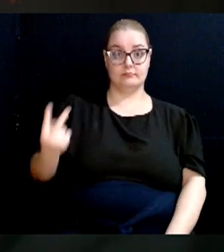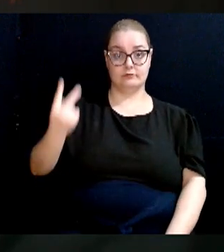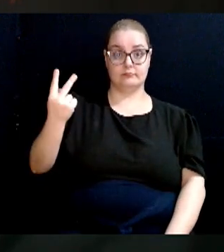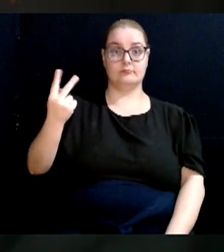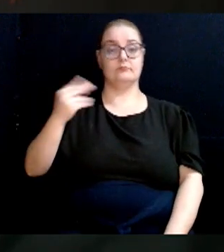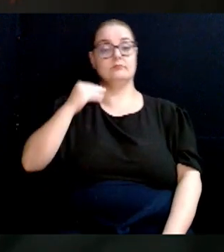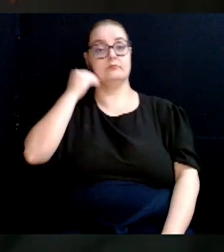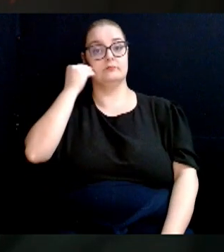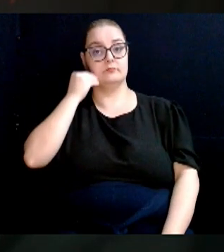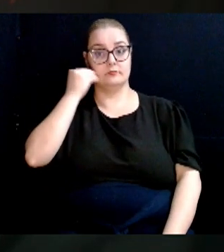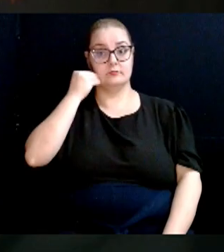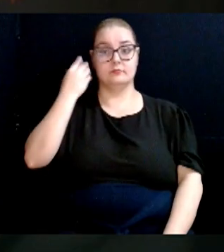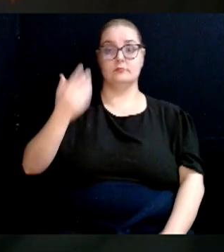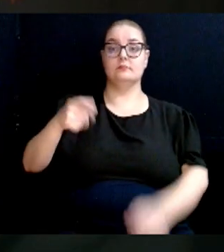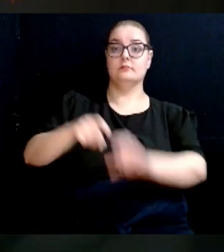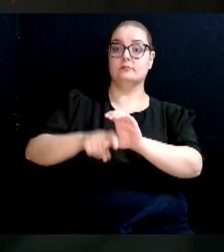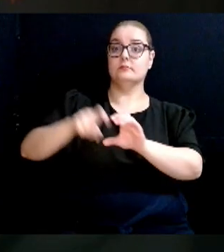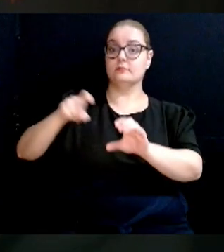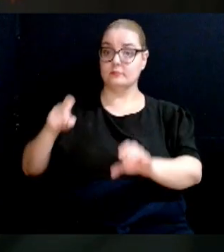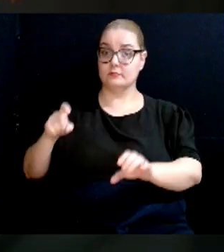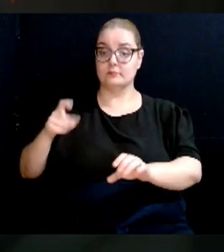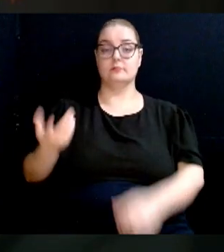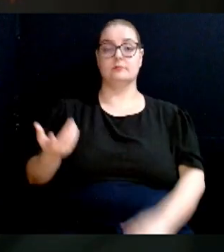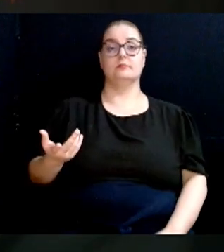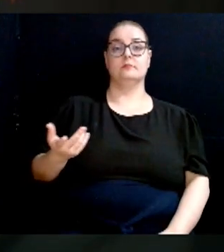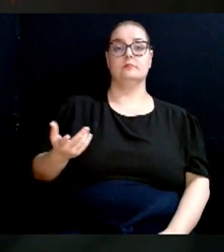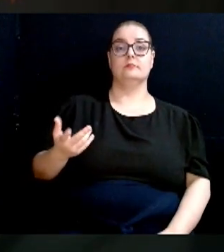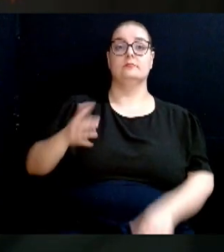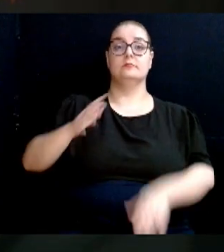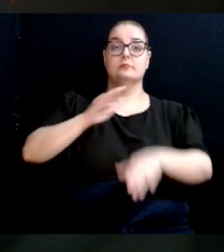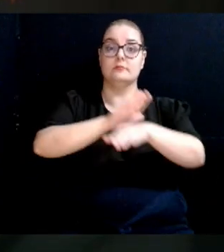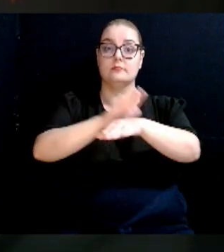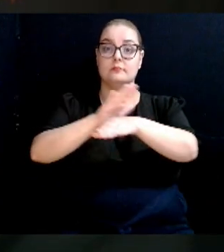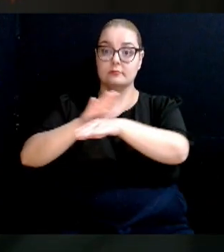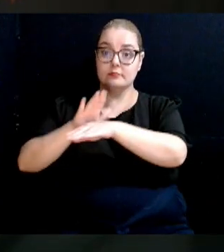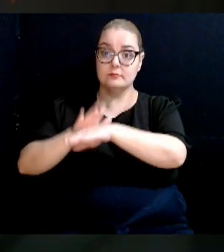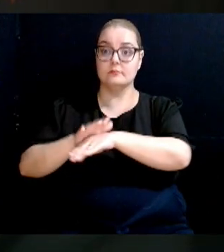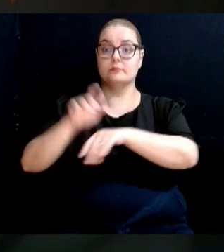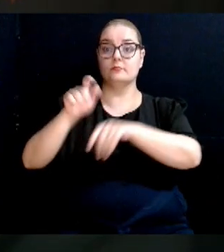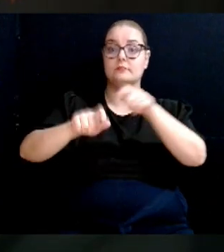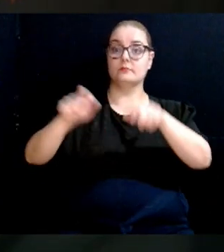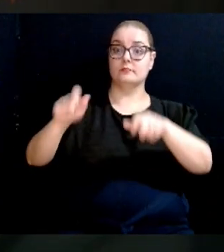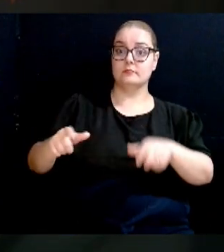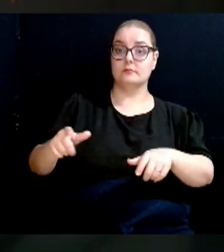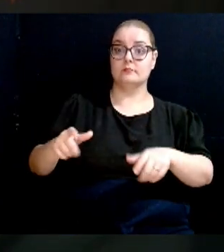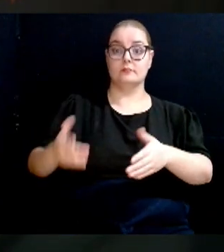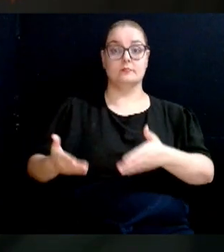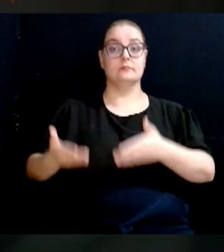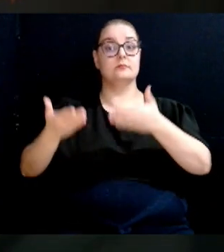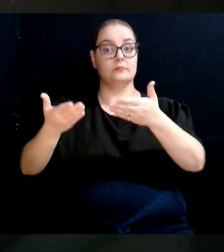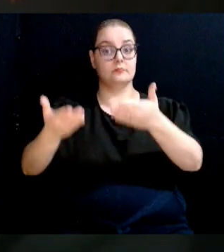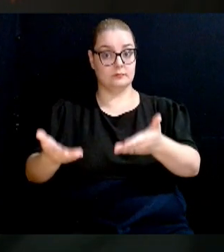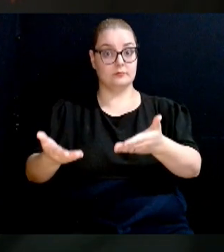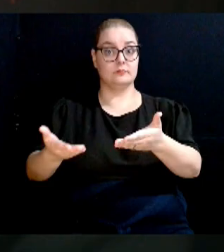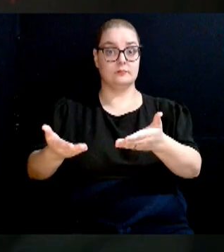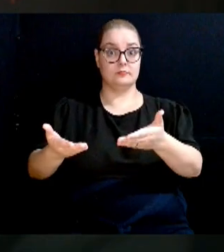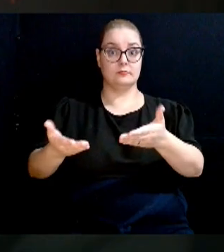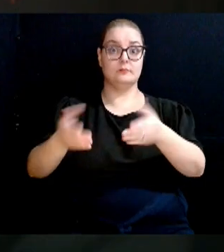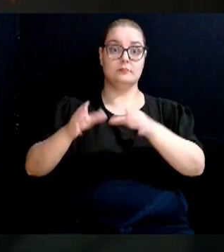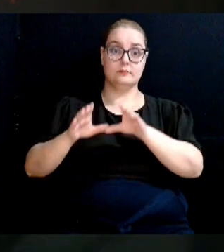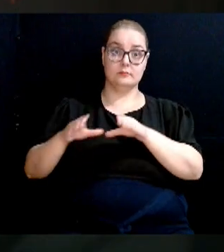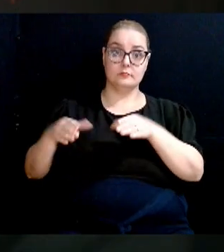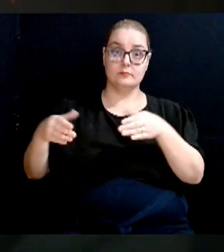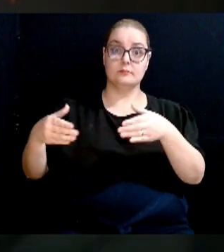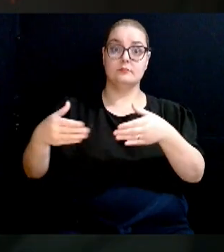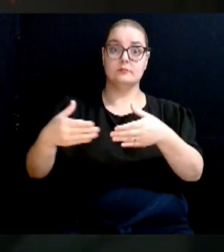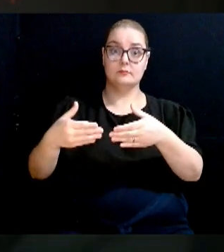da autonomia, das contribuições que as pessoas idosas oferecem à comunidade. E a